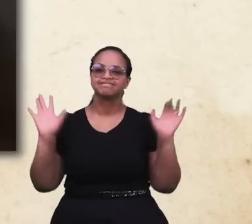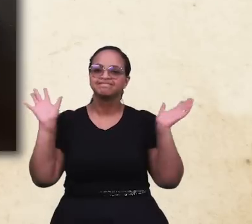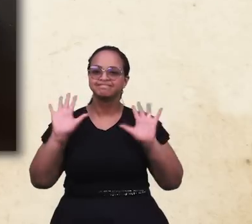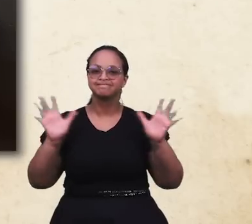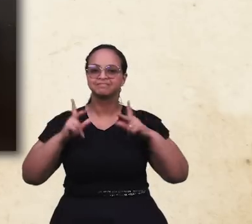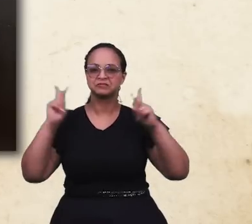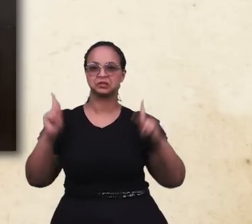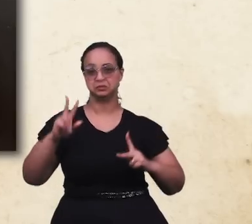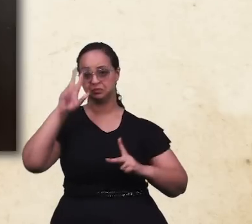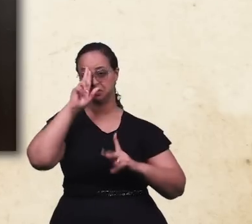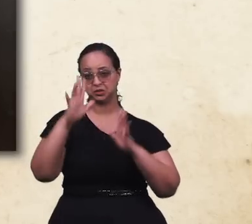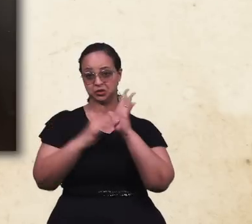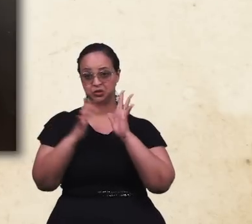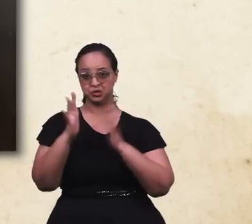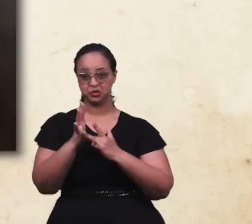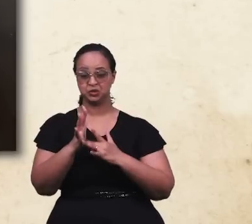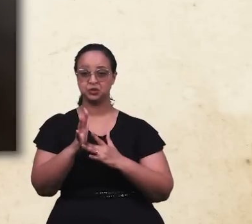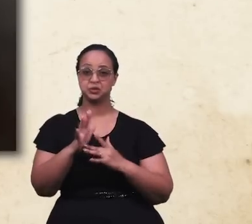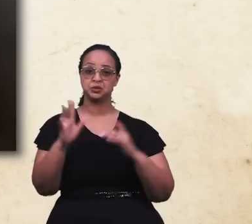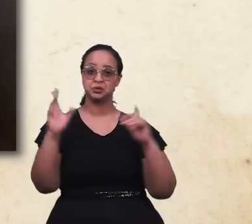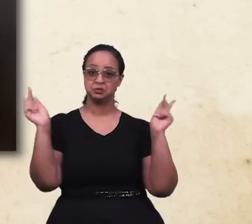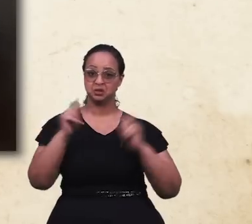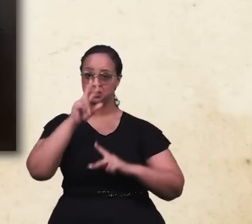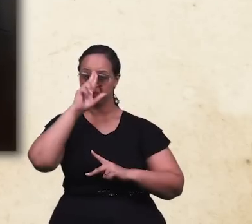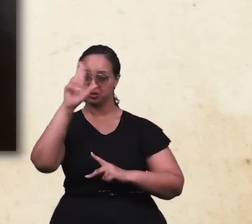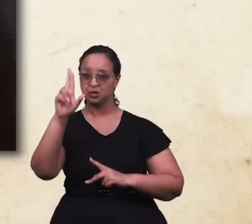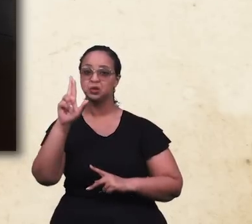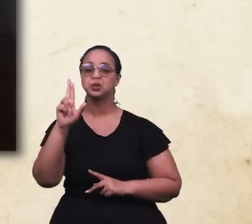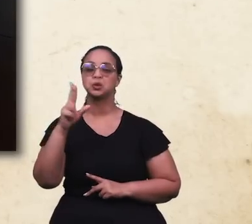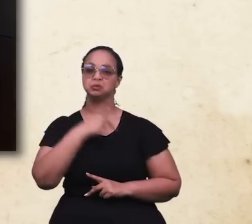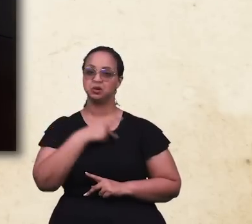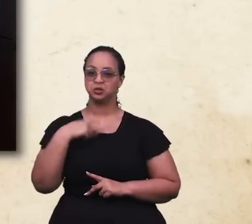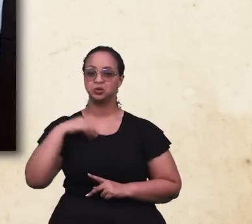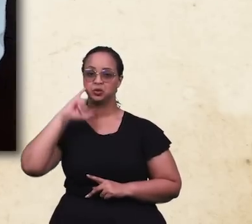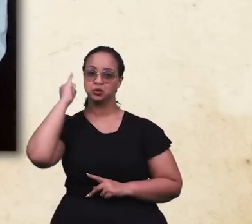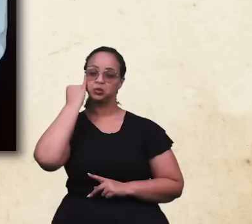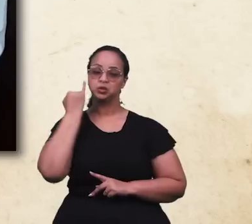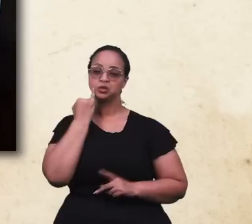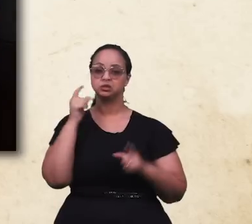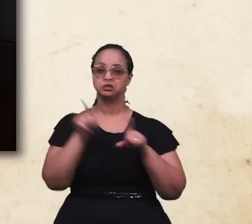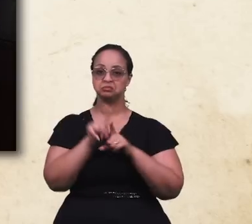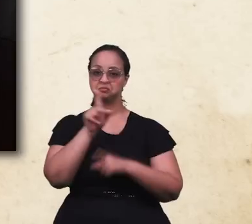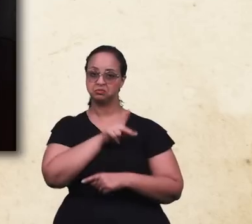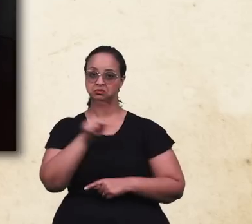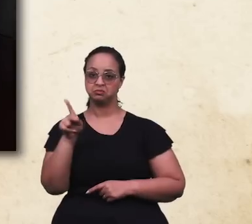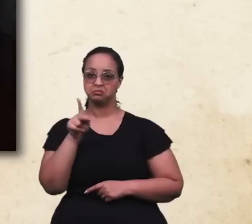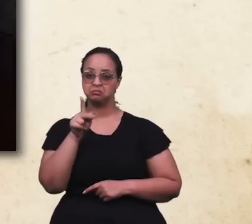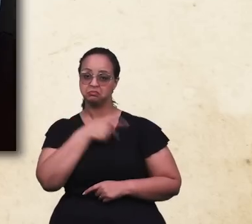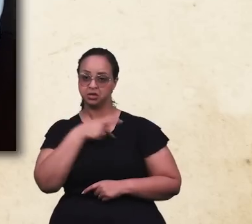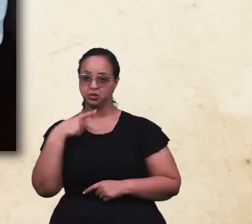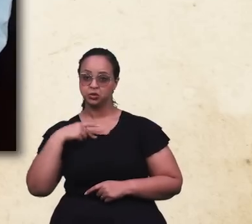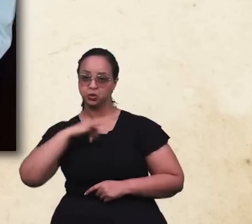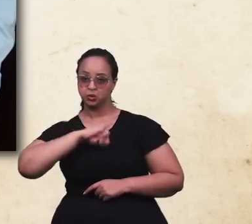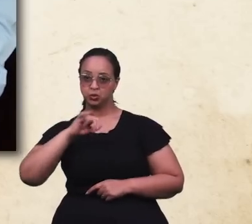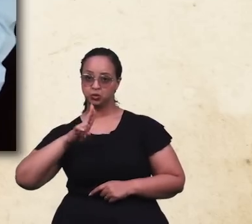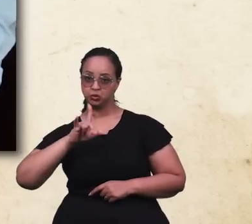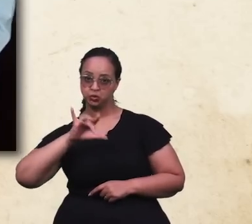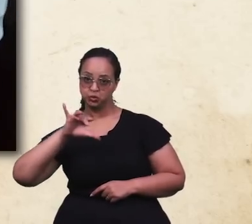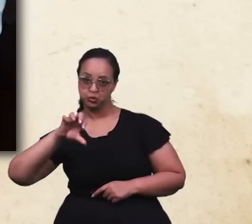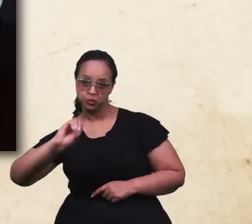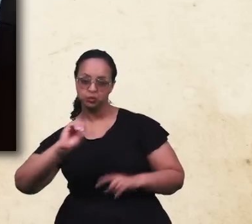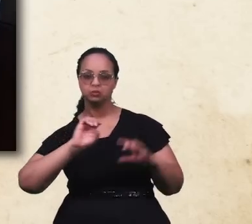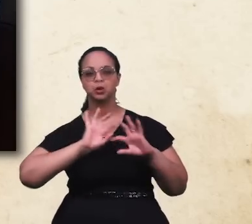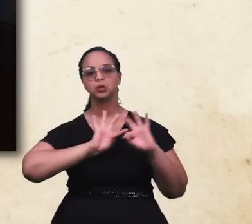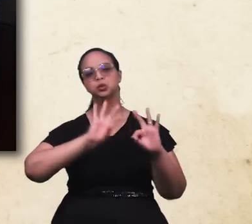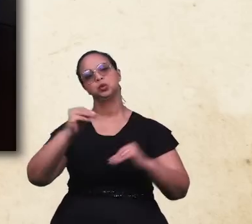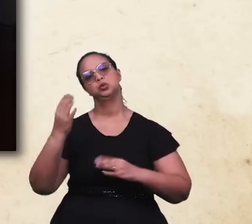Olá, paz do Senhor, paz do Senhor, pastor Josias, pastor Júlio, todos os jovens que estão aqui conosco, a todos que